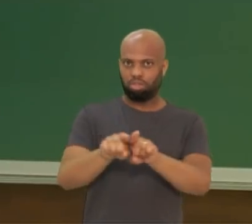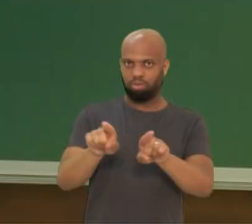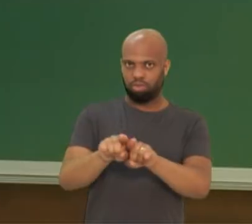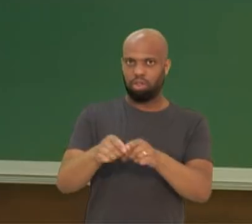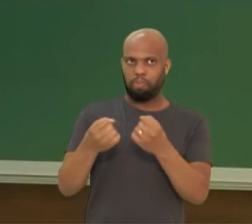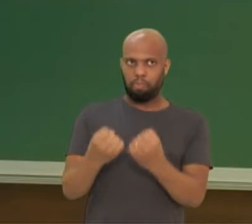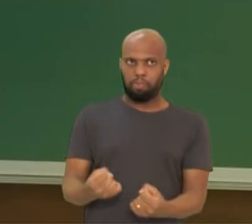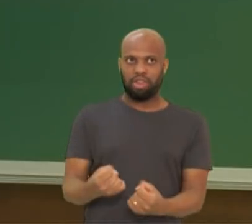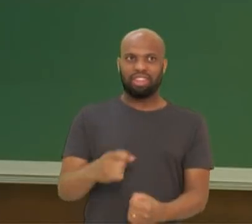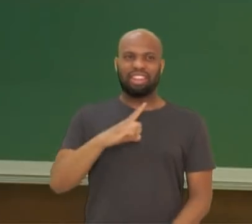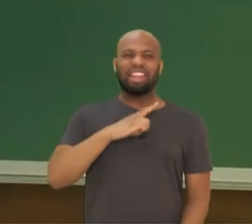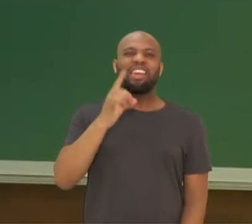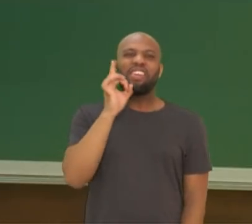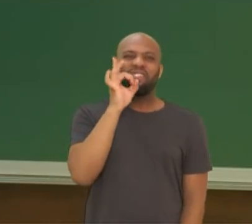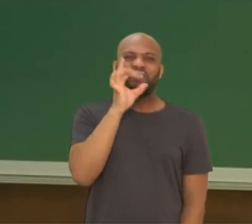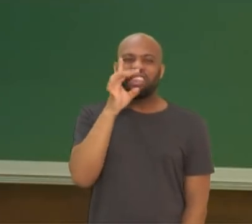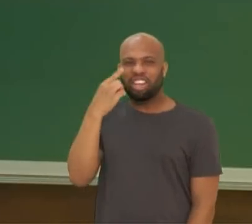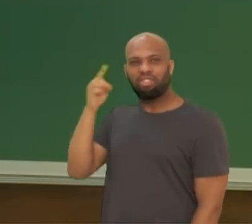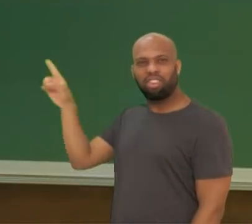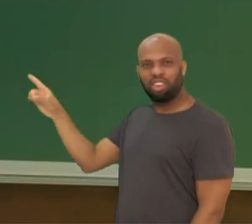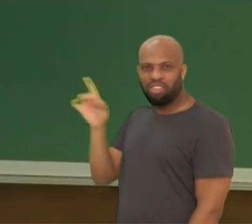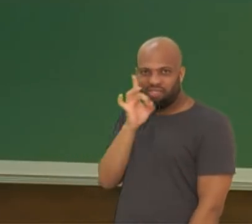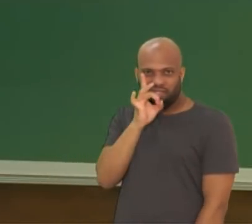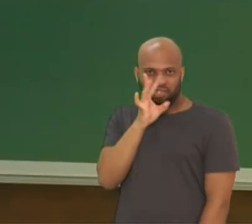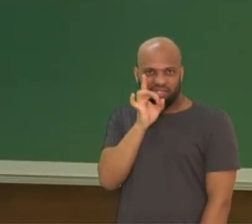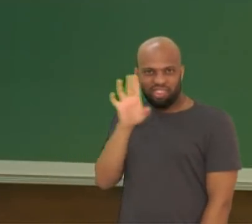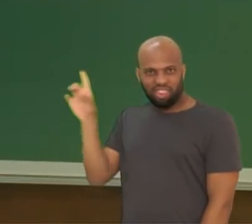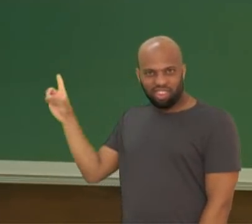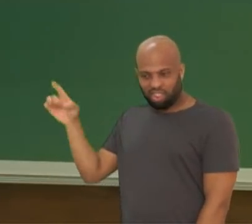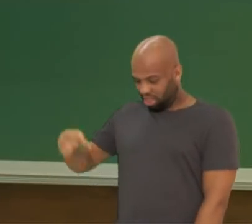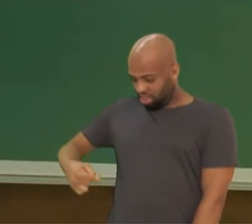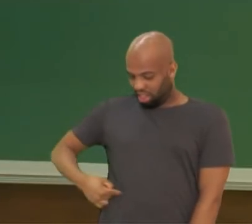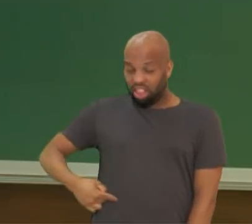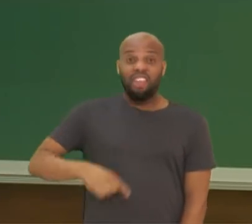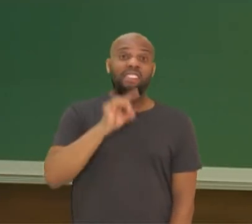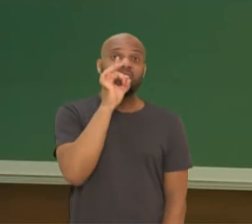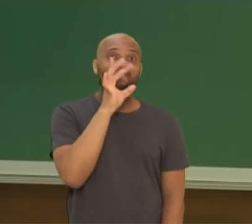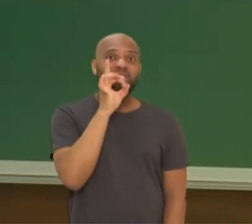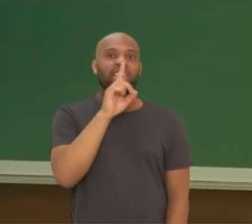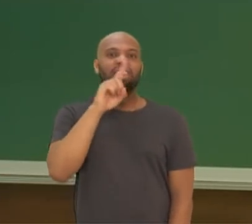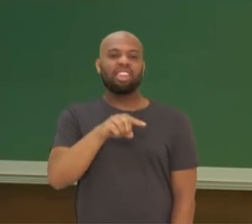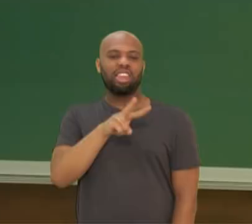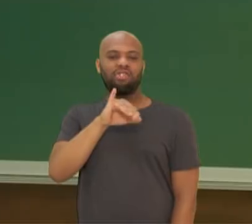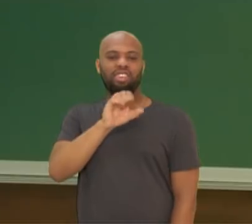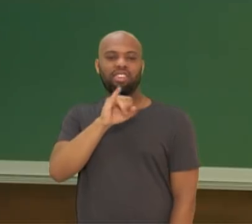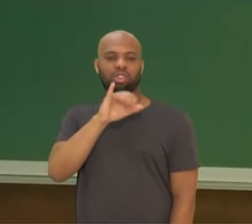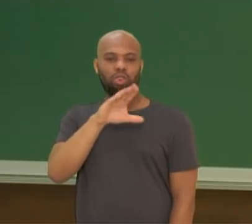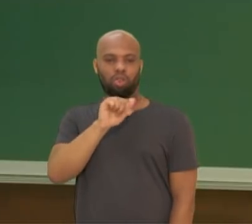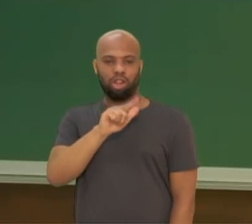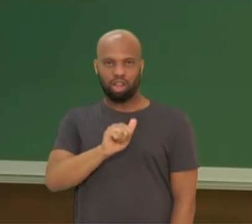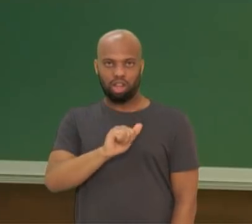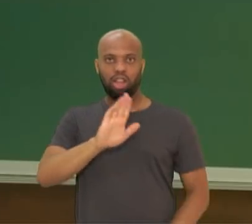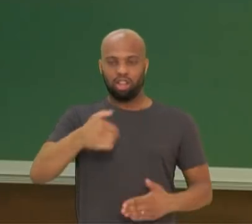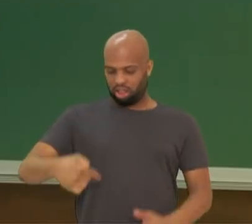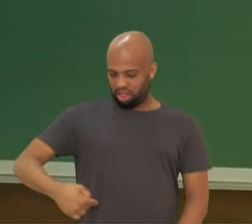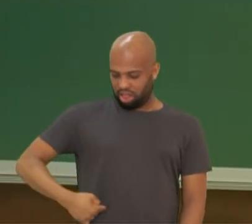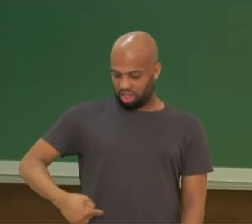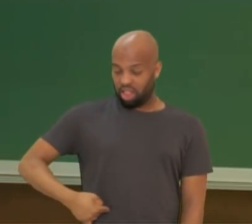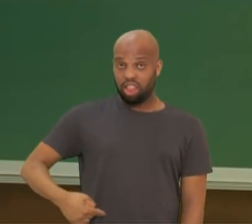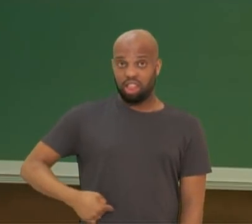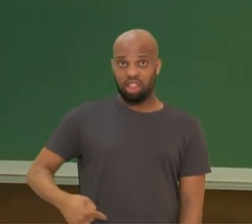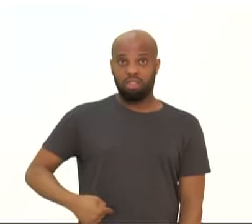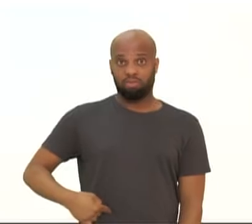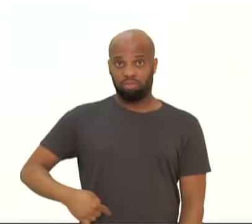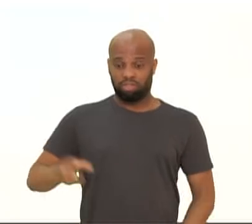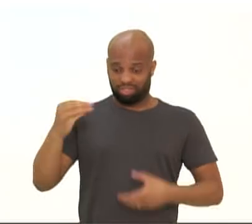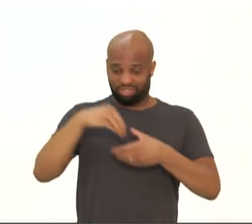essa bexiguinha verde que vocês estão vendo aqui é a chamada vesícula biliar. A bile é produzida pelo fígado,